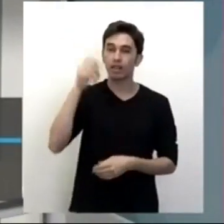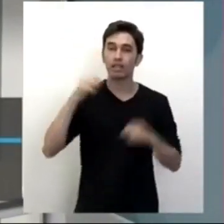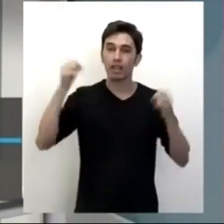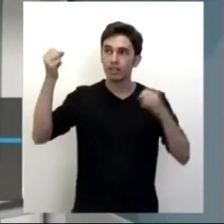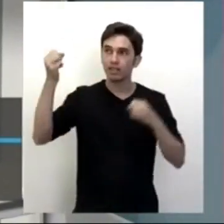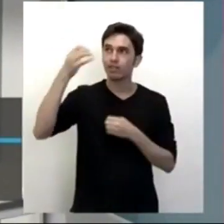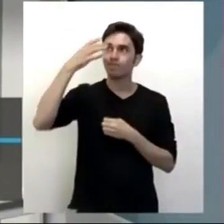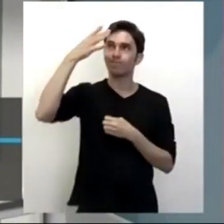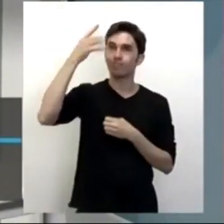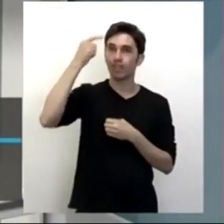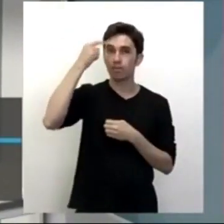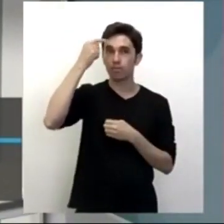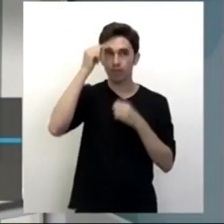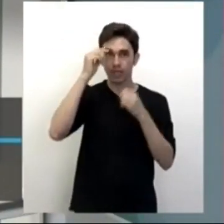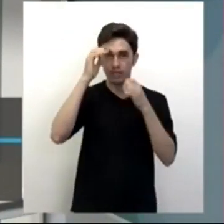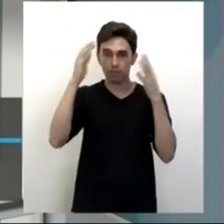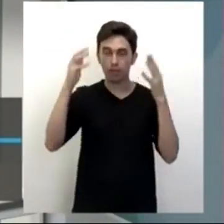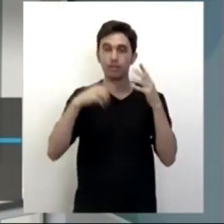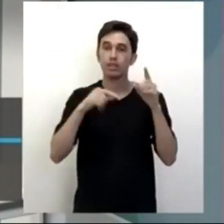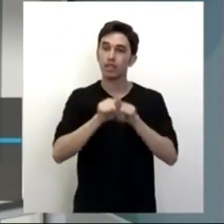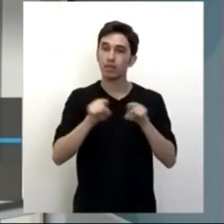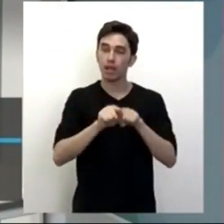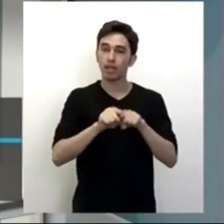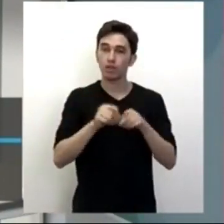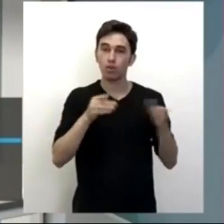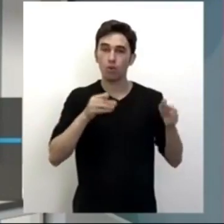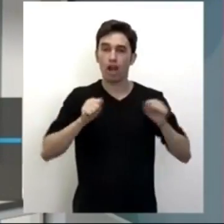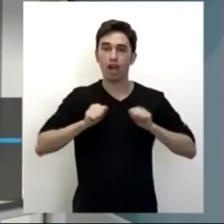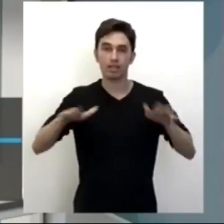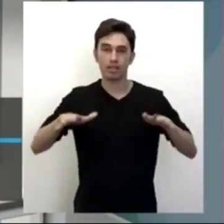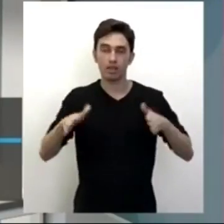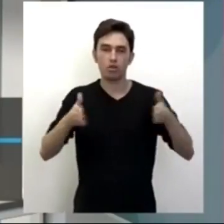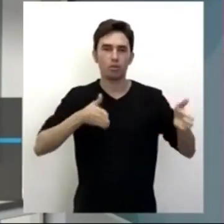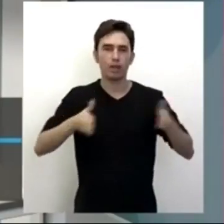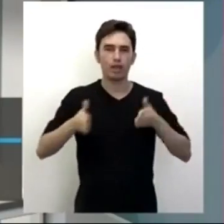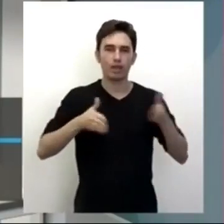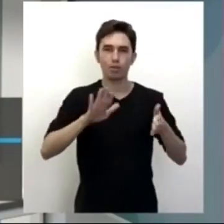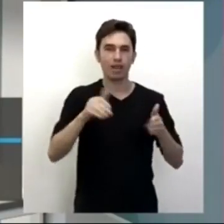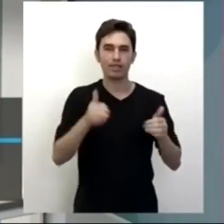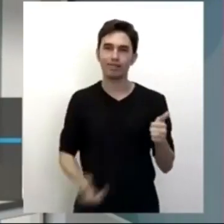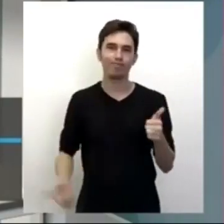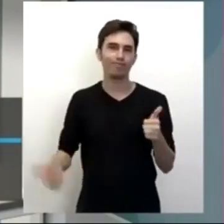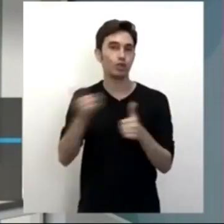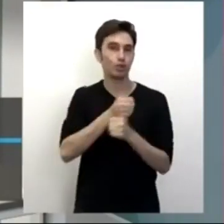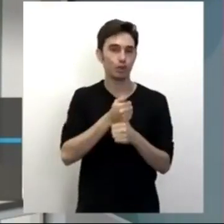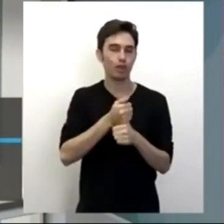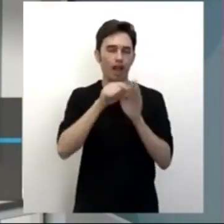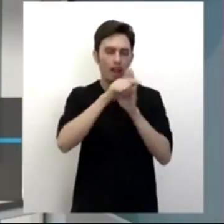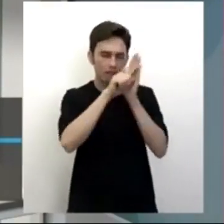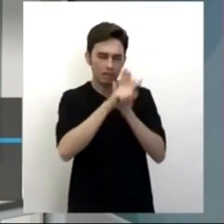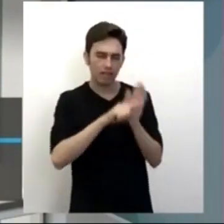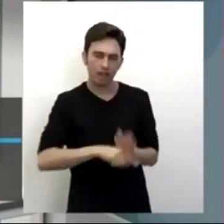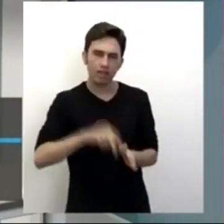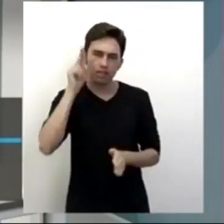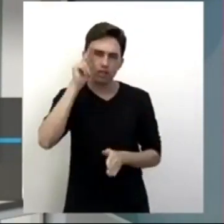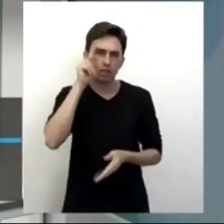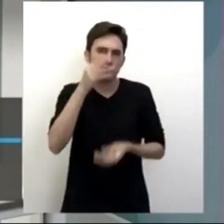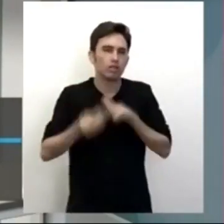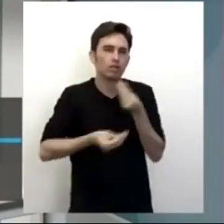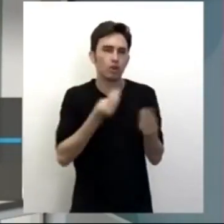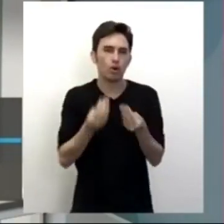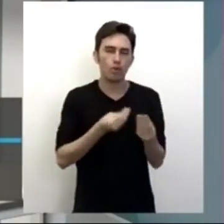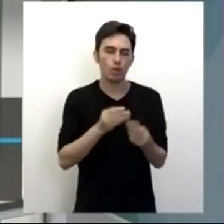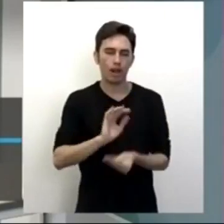de pensamento e de ação de uma determinada época, mas ela não substitui a análise histórica de como os fenômenos